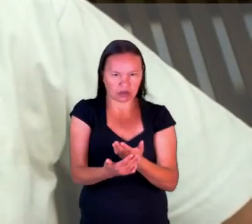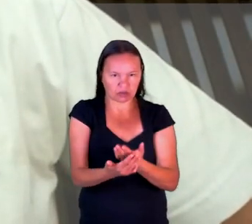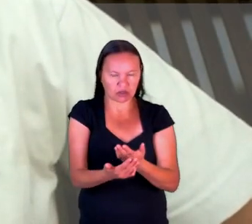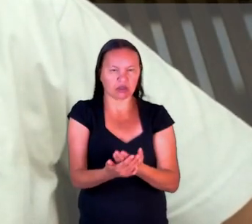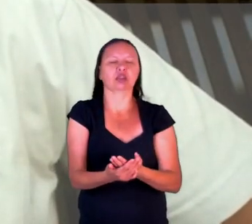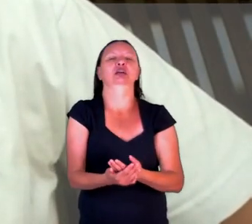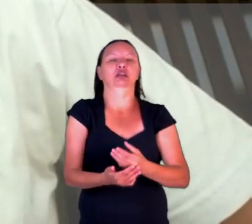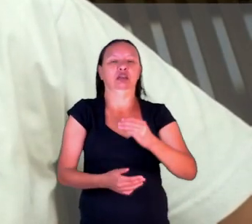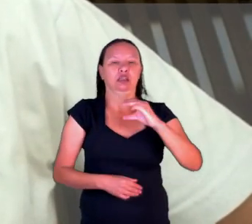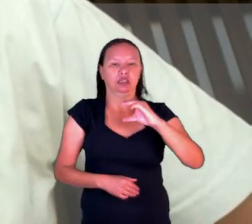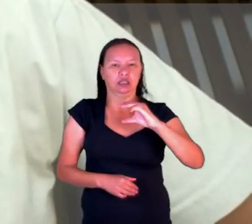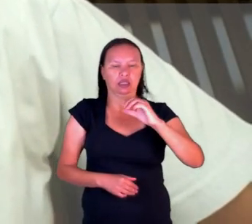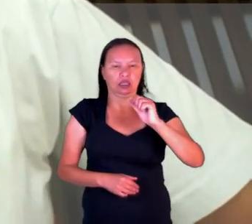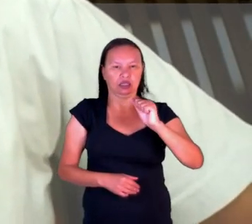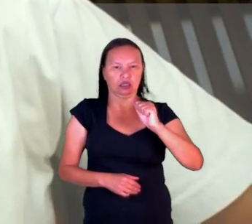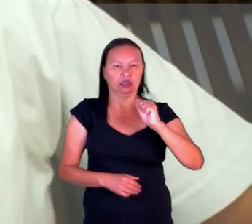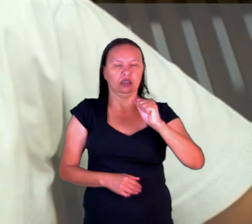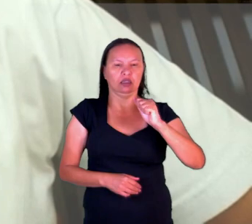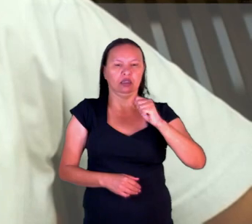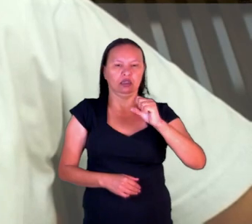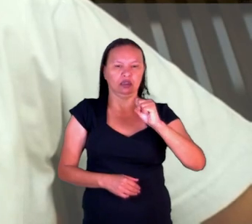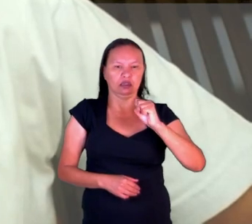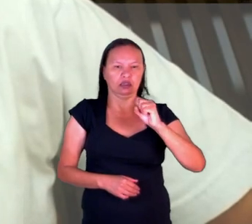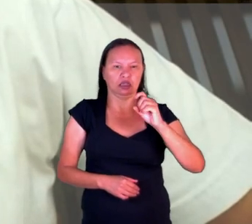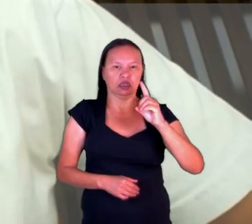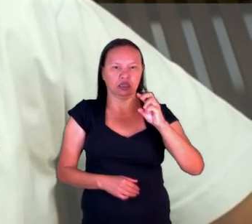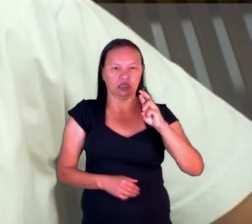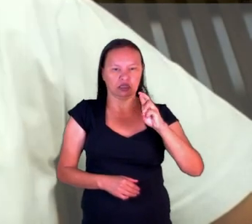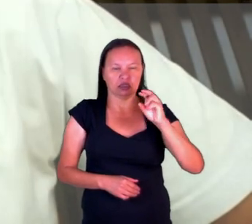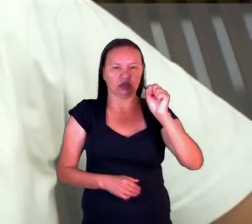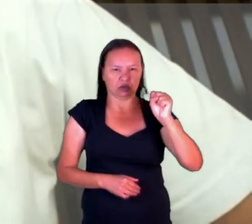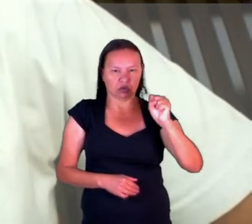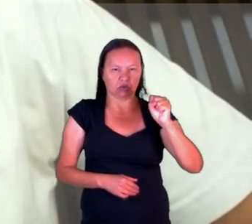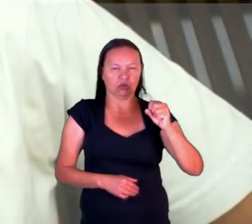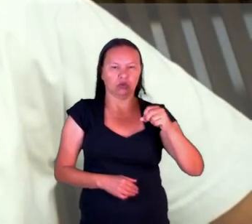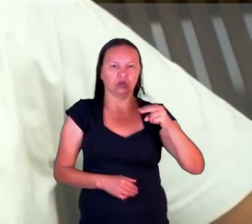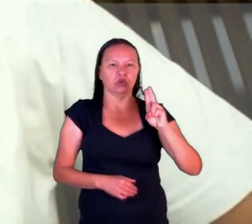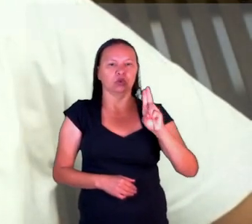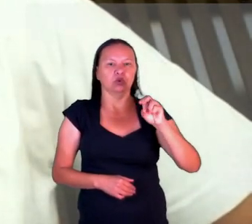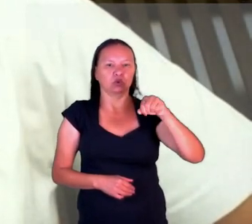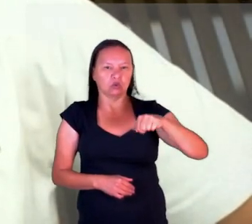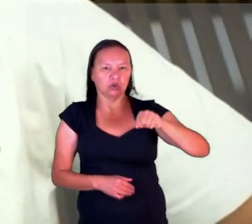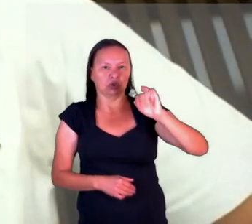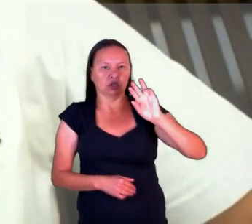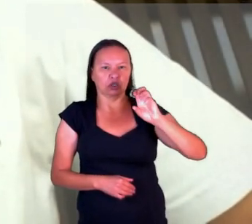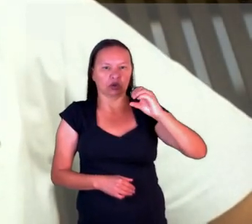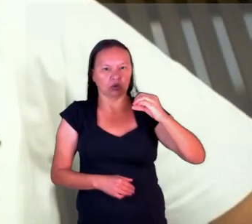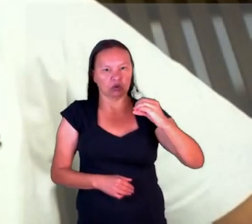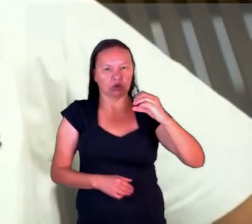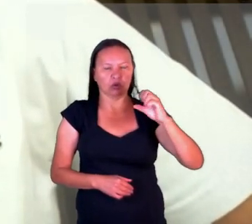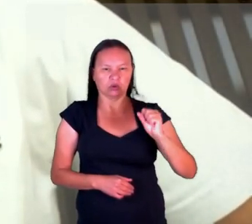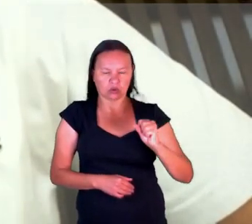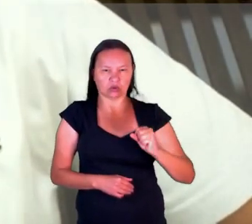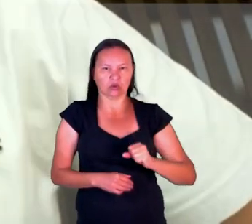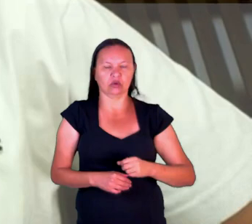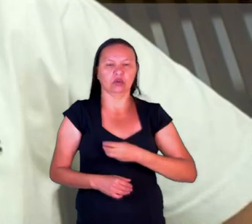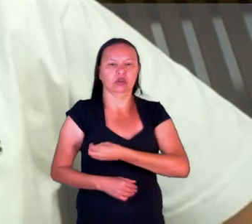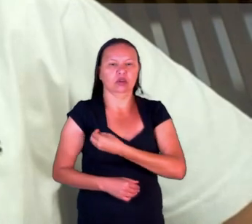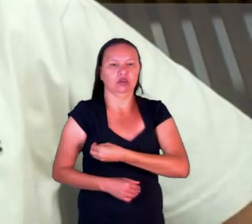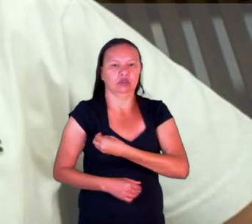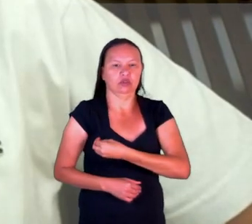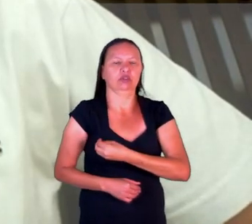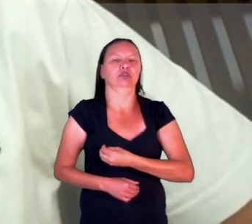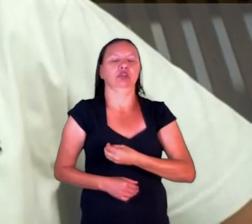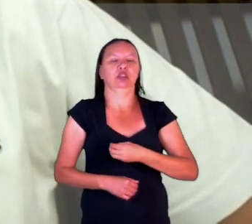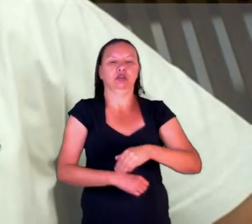único né que nós temos aí eh acima de 200.000 pessoas 200.000 pessoas vivendo hoje a situação de rua